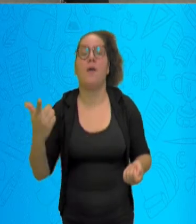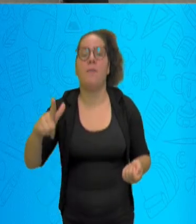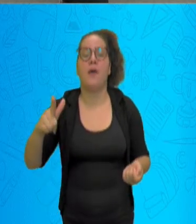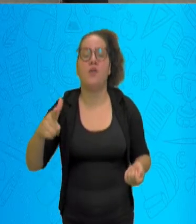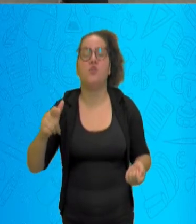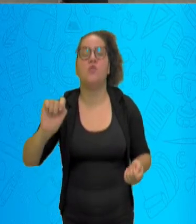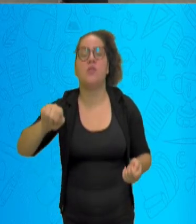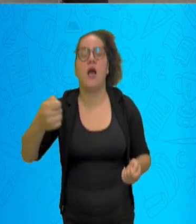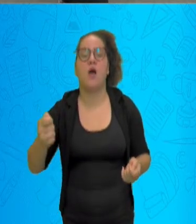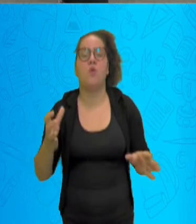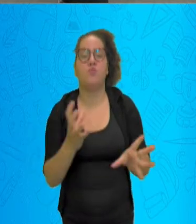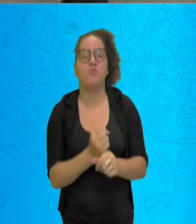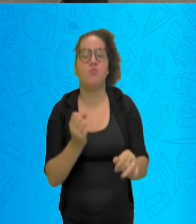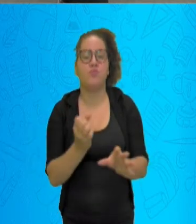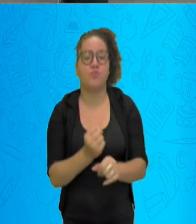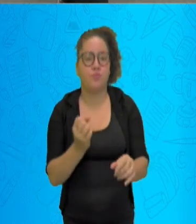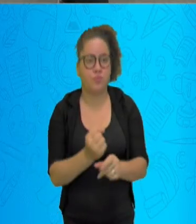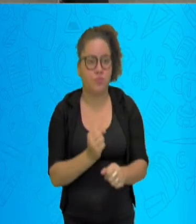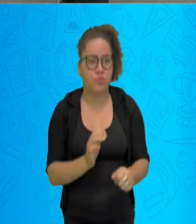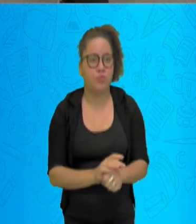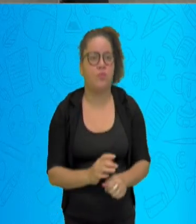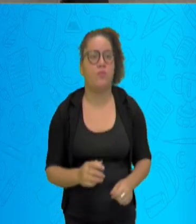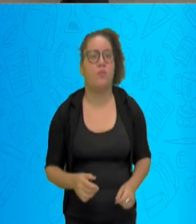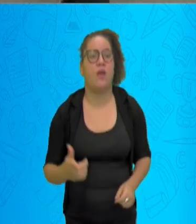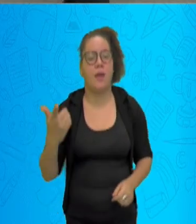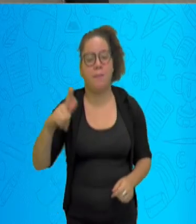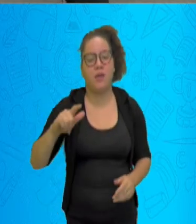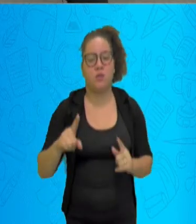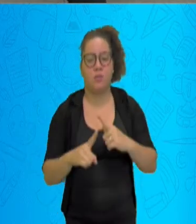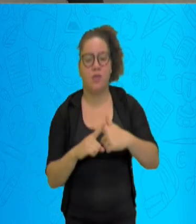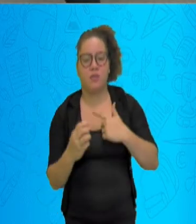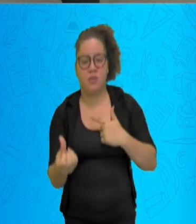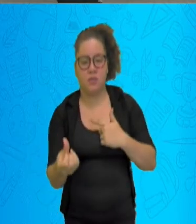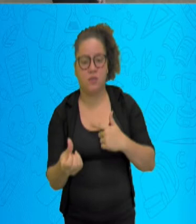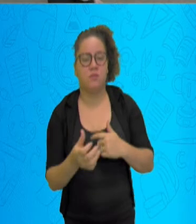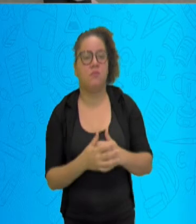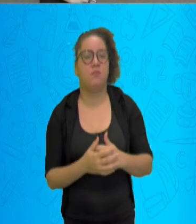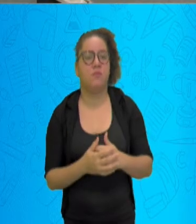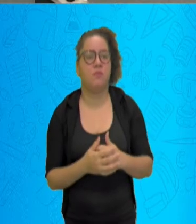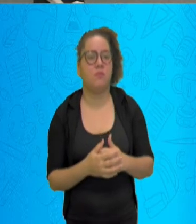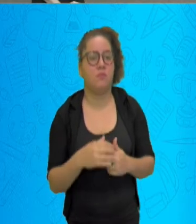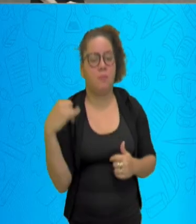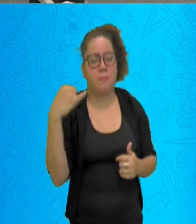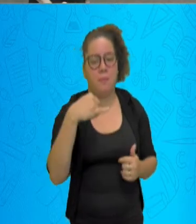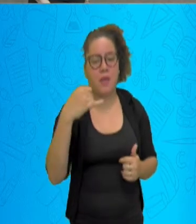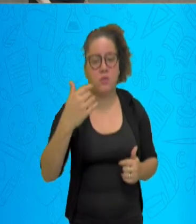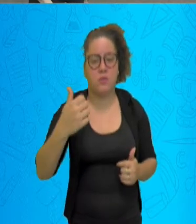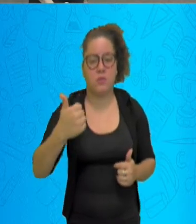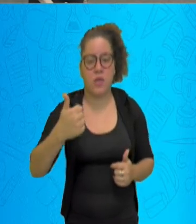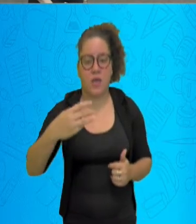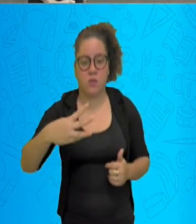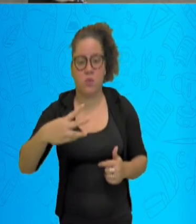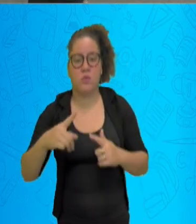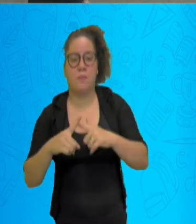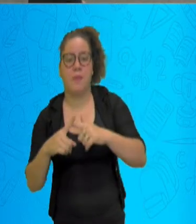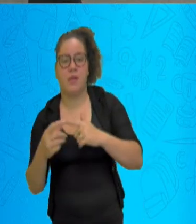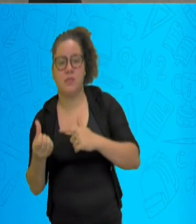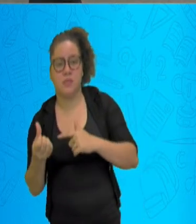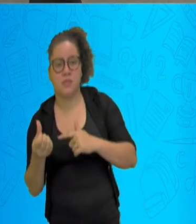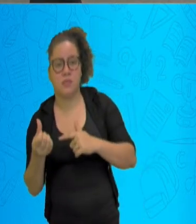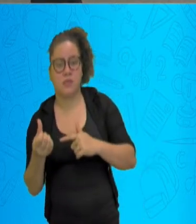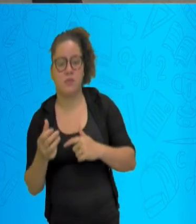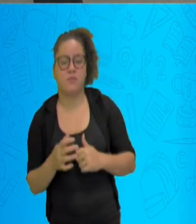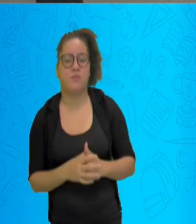números. E vou repetir o mais 6. Agora eu tenho menos 14 mais 6.